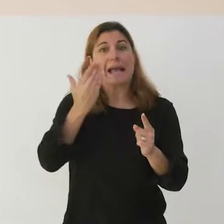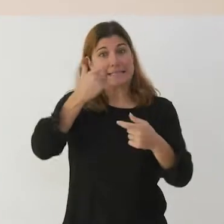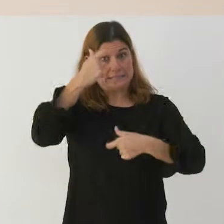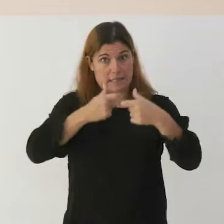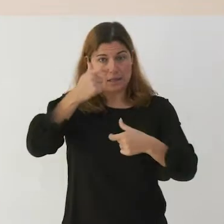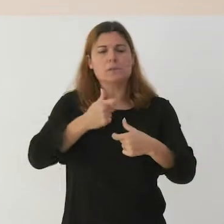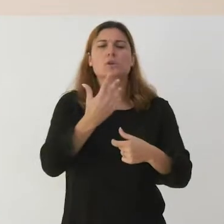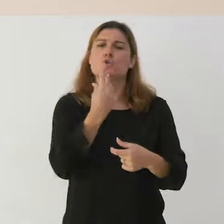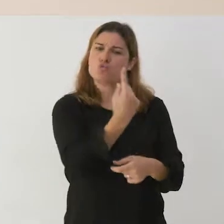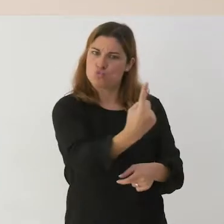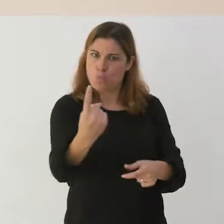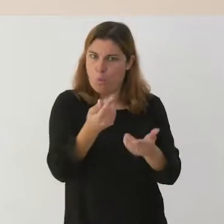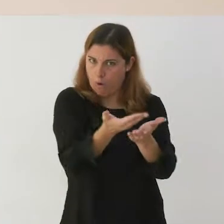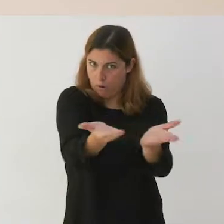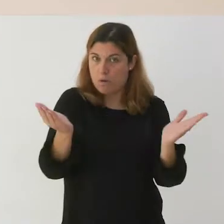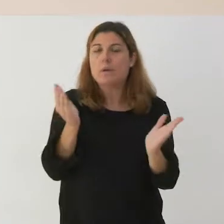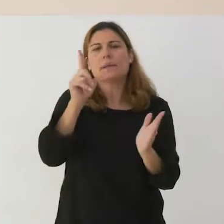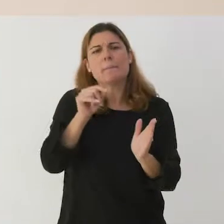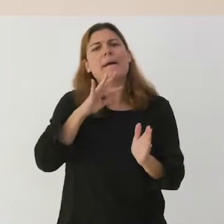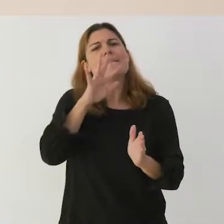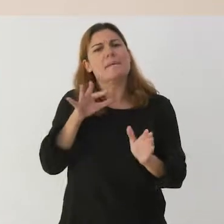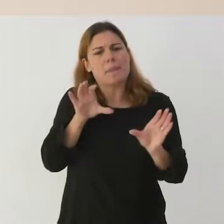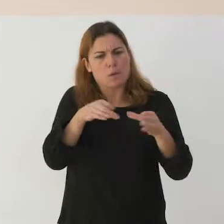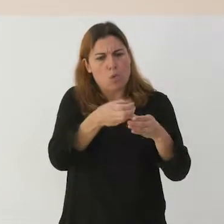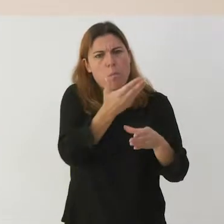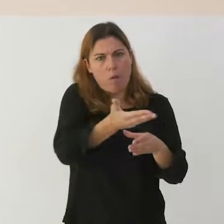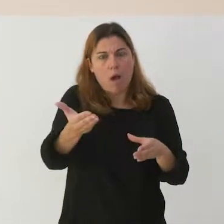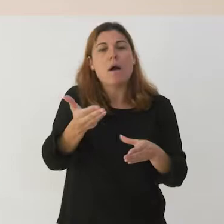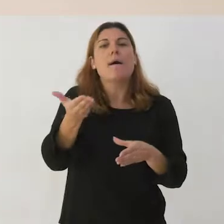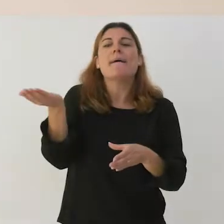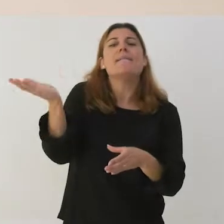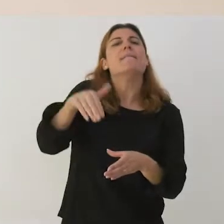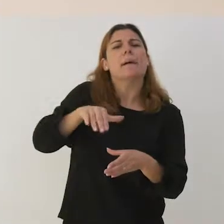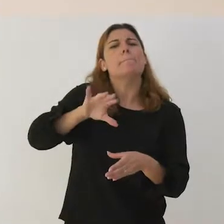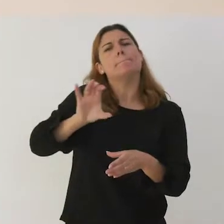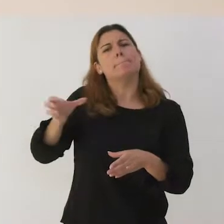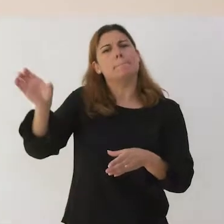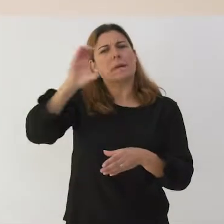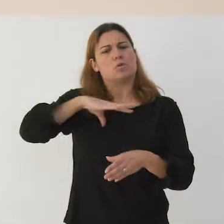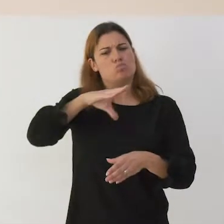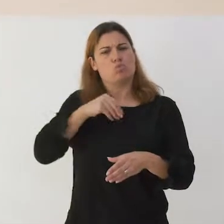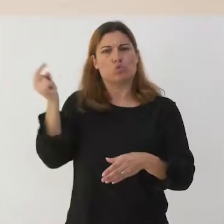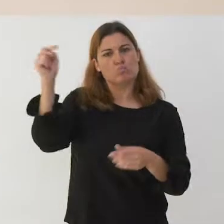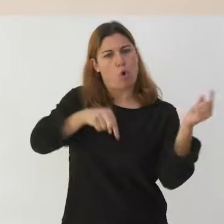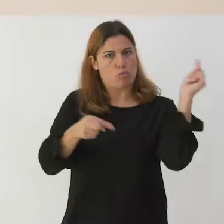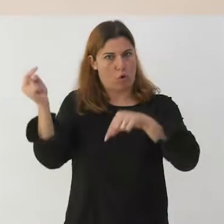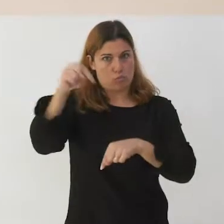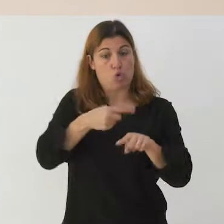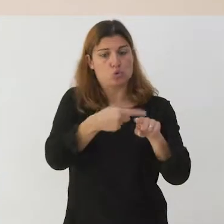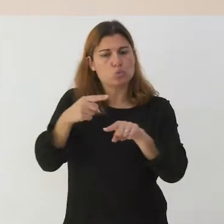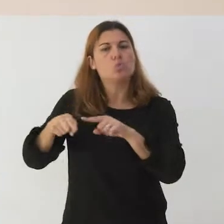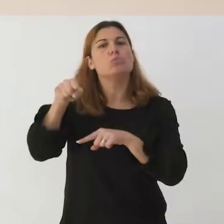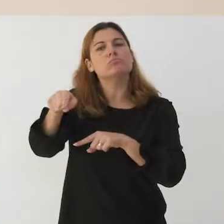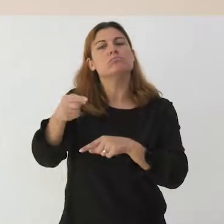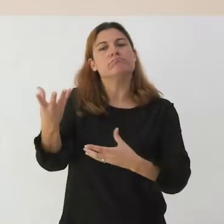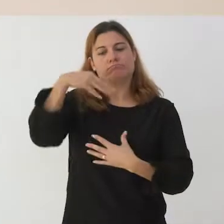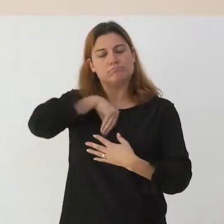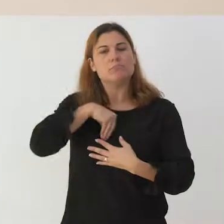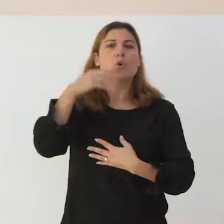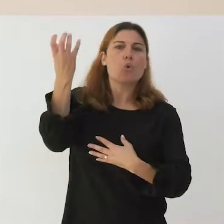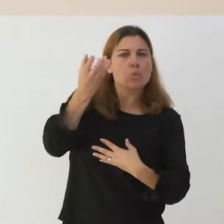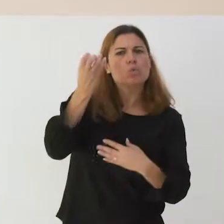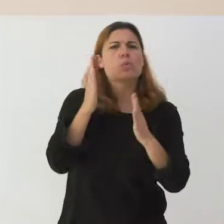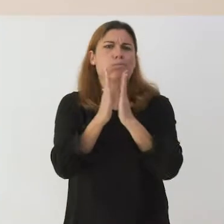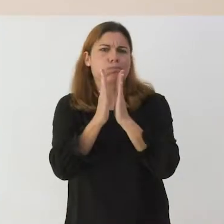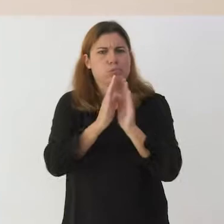e cidadãs individuais e agregados familiares oriundos de vários pontos do mundo, com